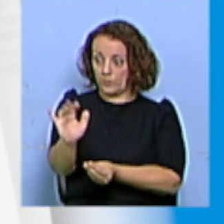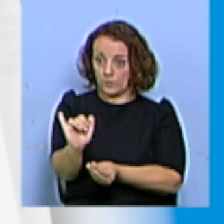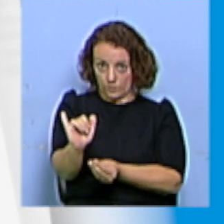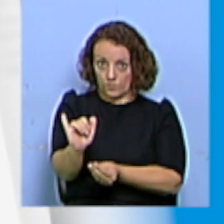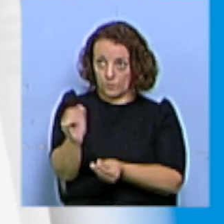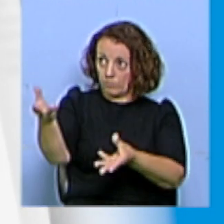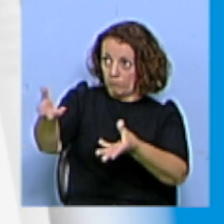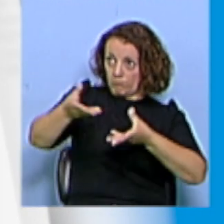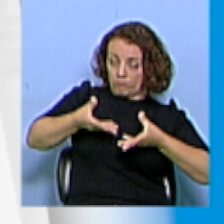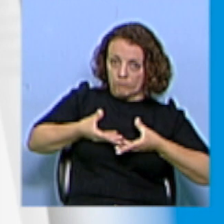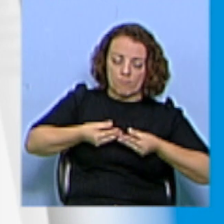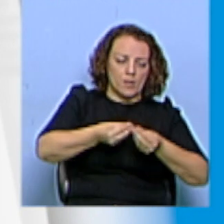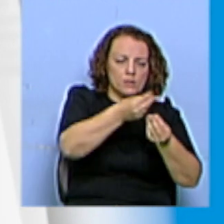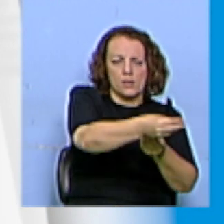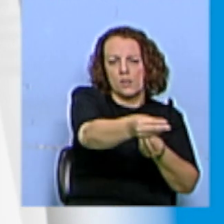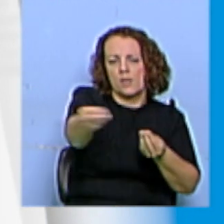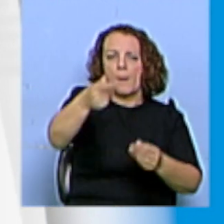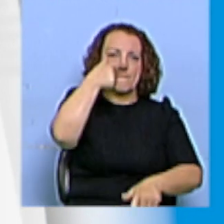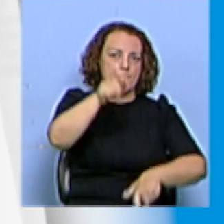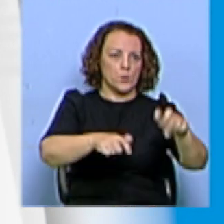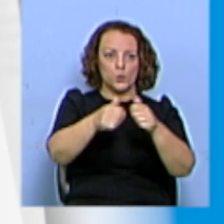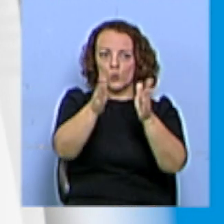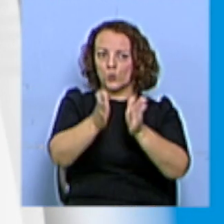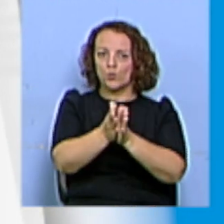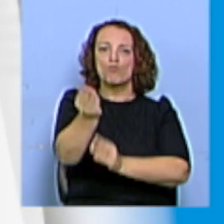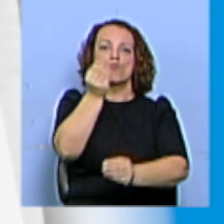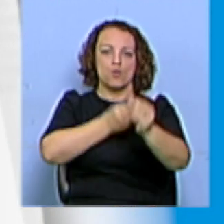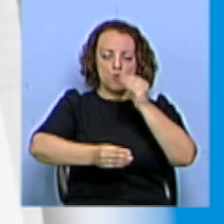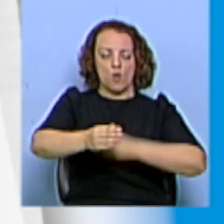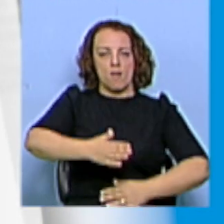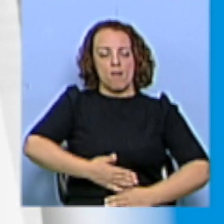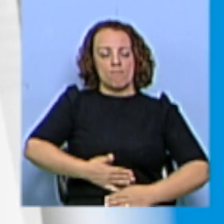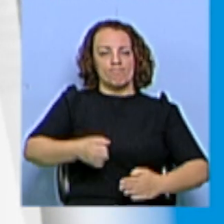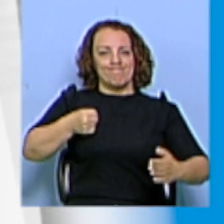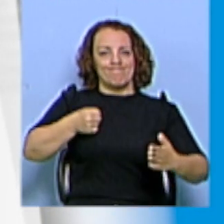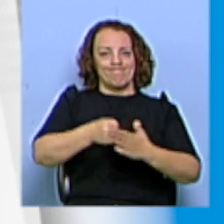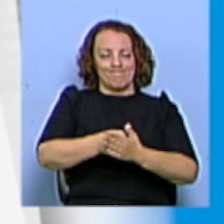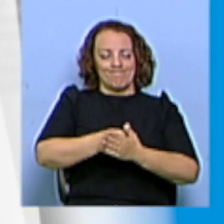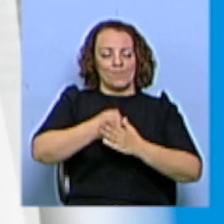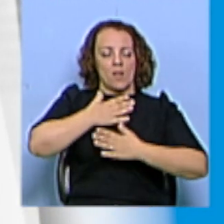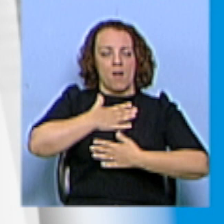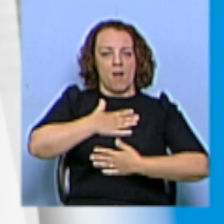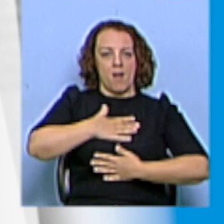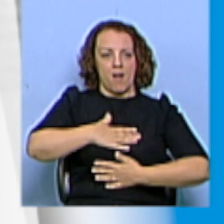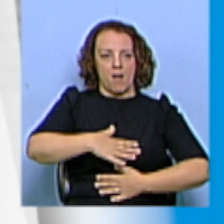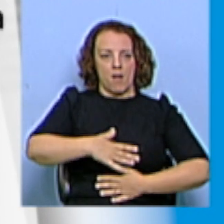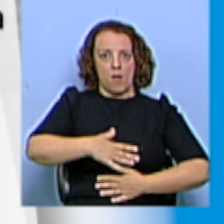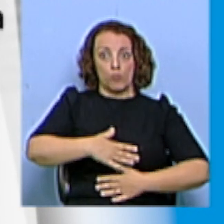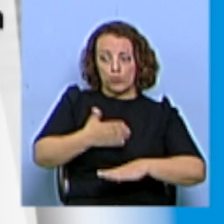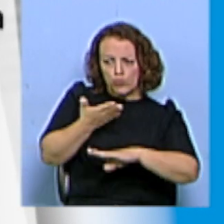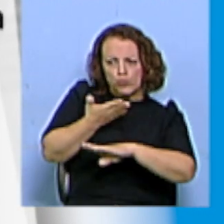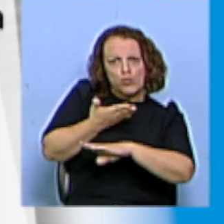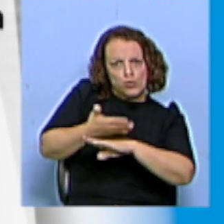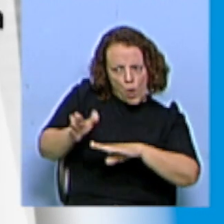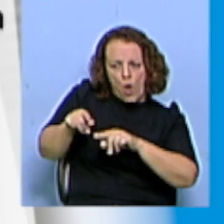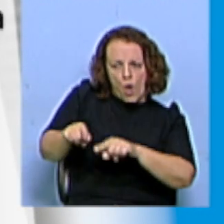à multidão. Todos comeram e ficaram saciados, e dos pedaços que sobraram